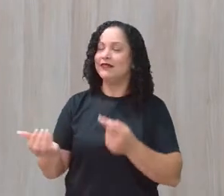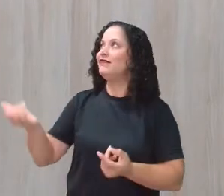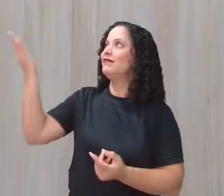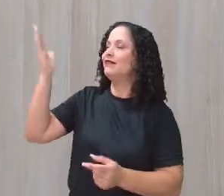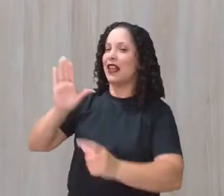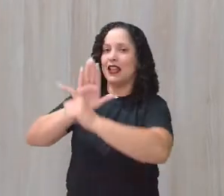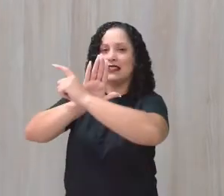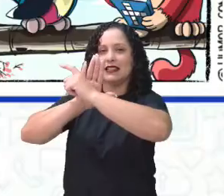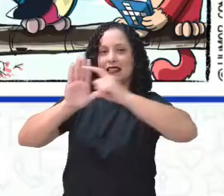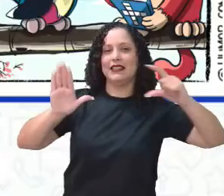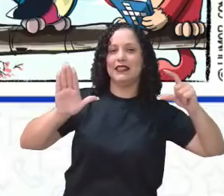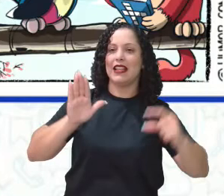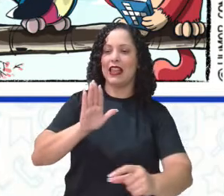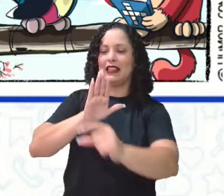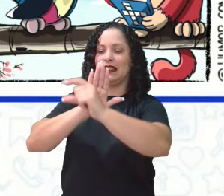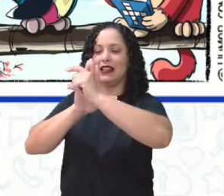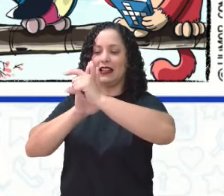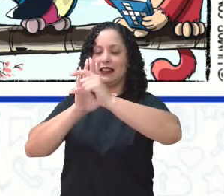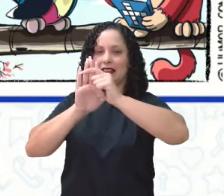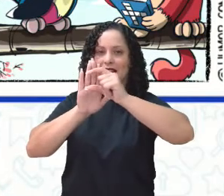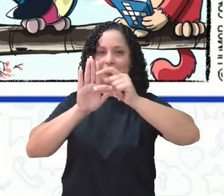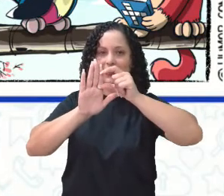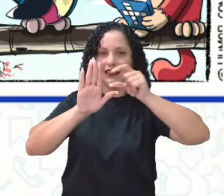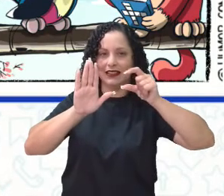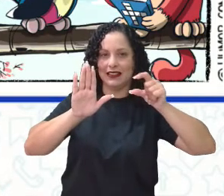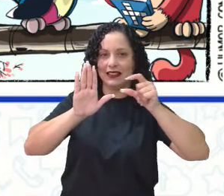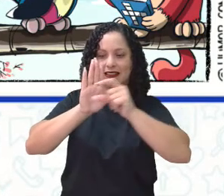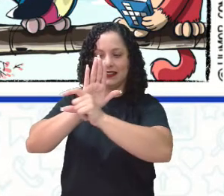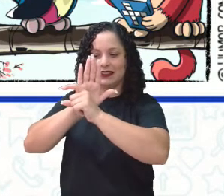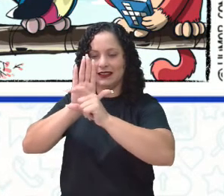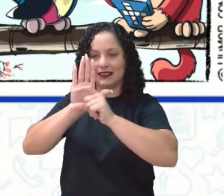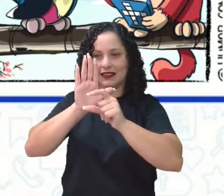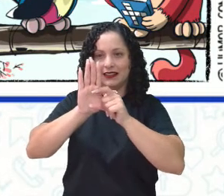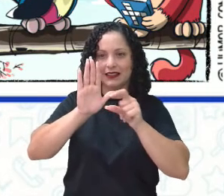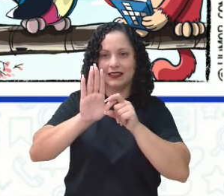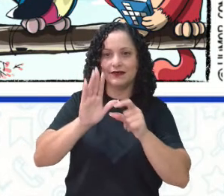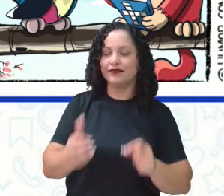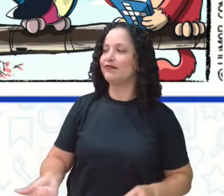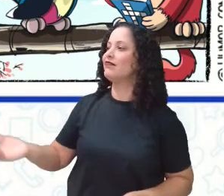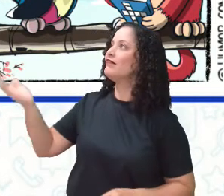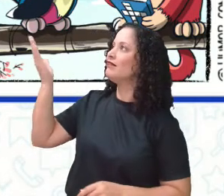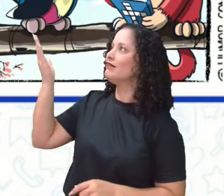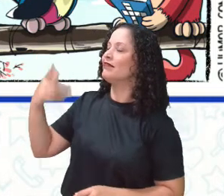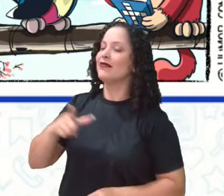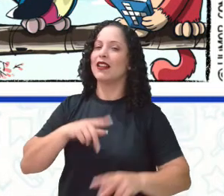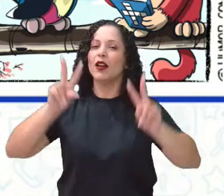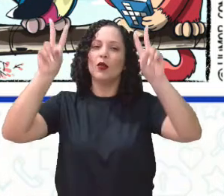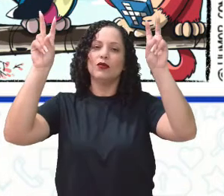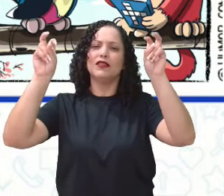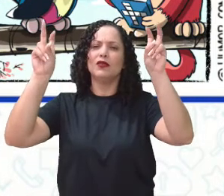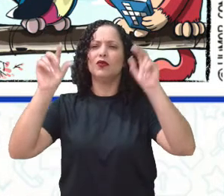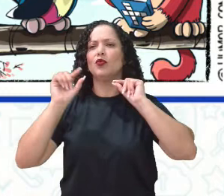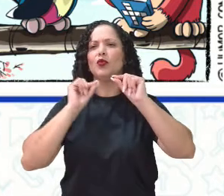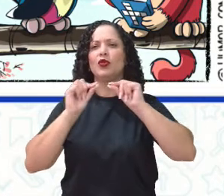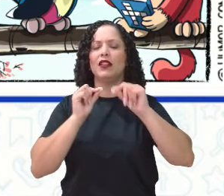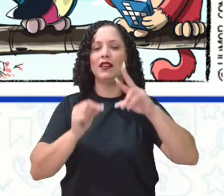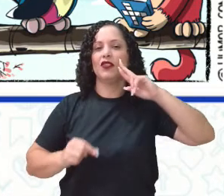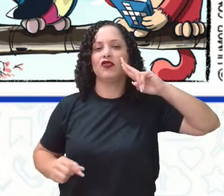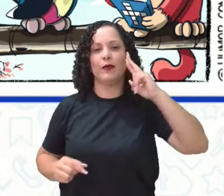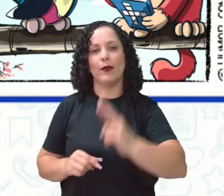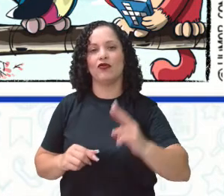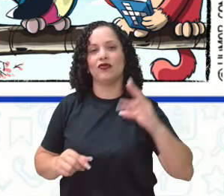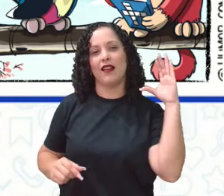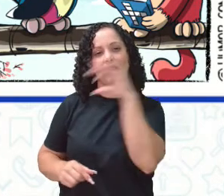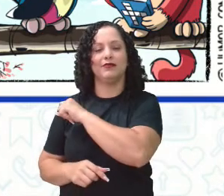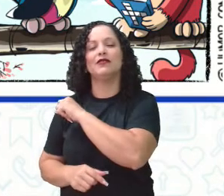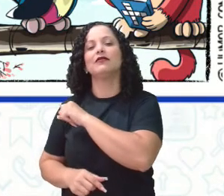Eu trouxe para vocês essa tirinha aqui, não é? Que tem um título aí, Resposta Rápida.